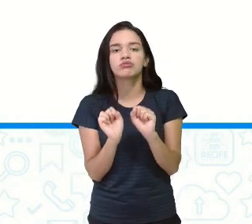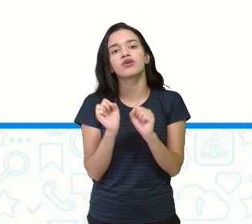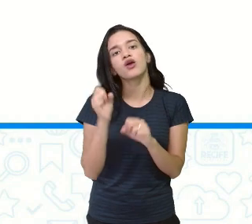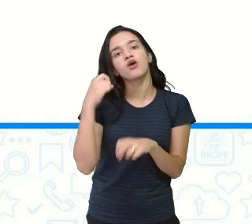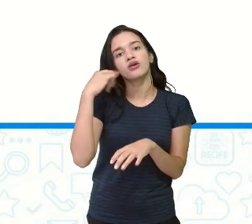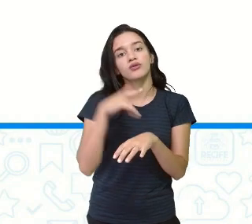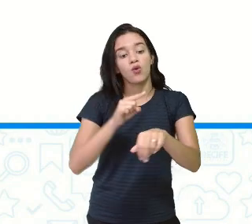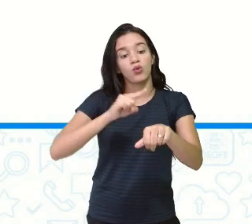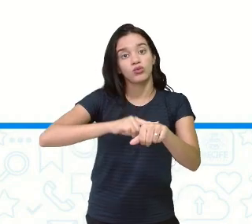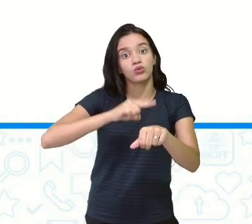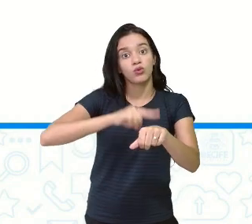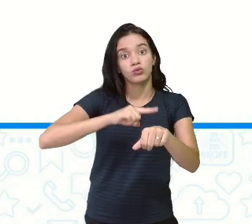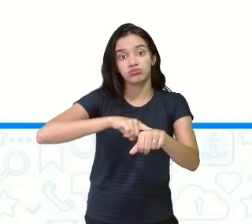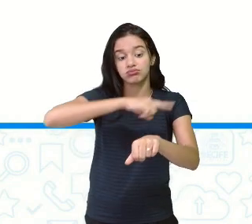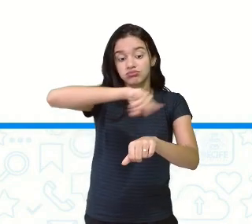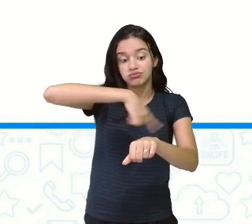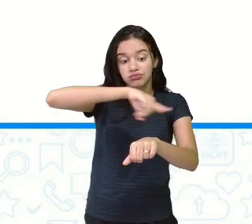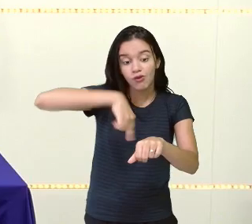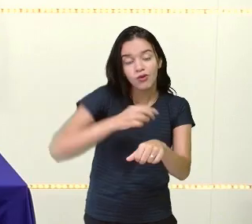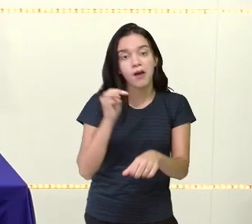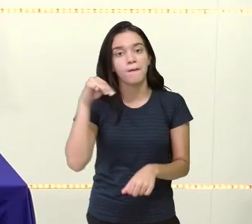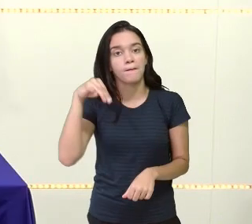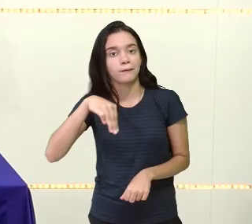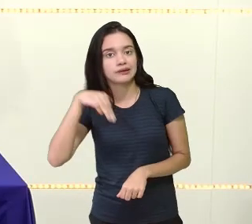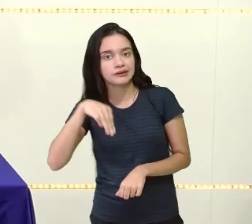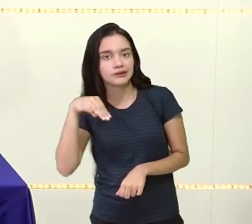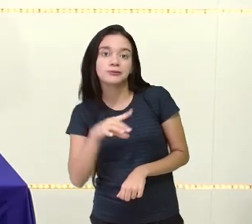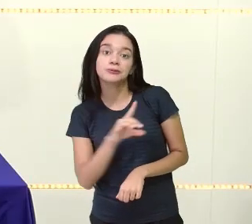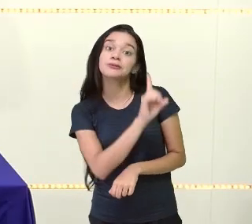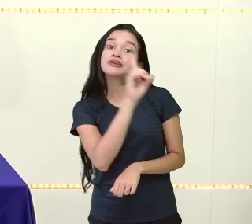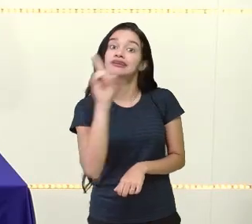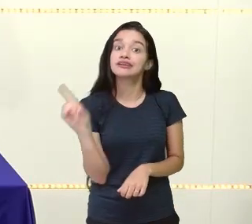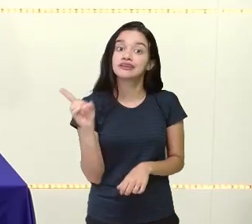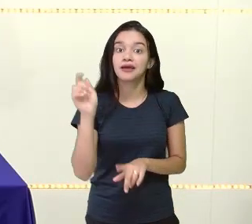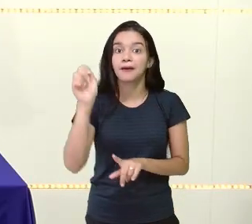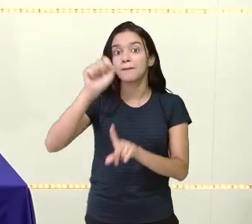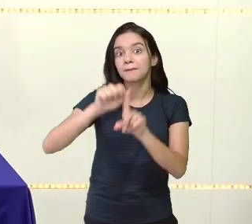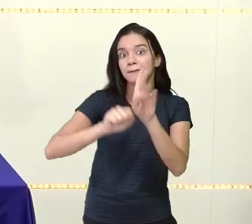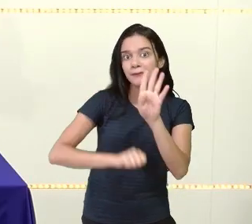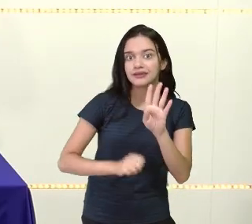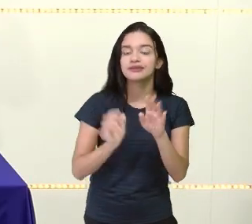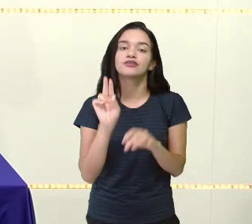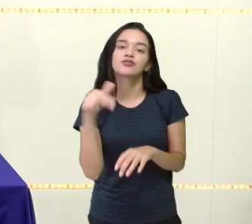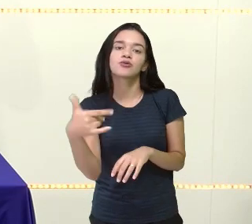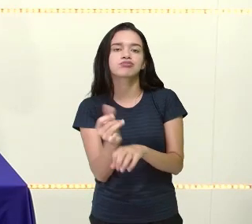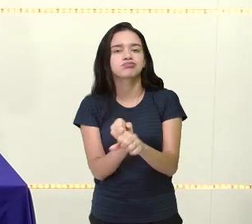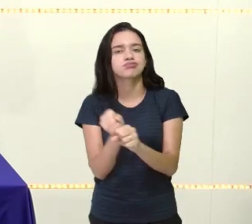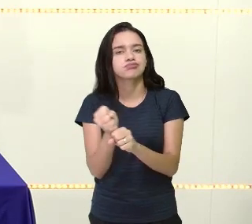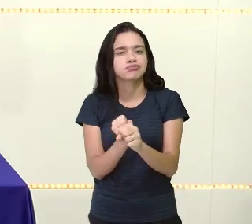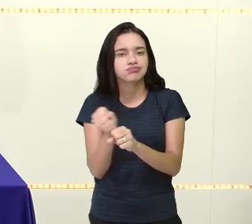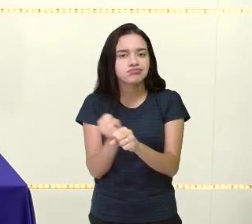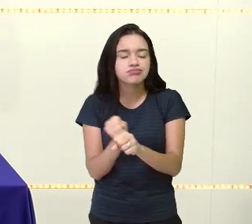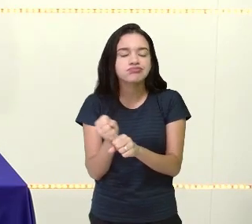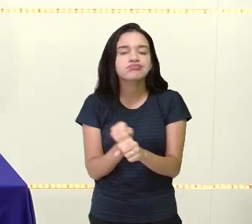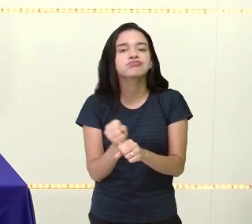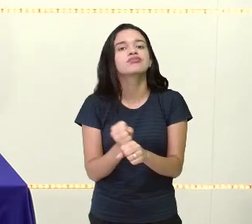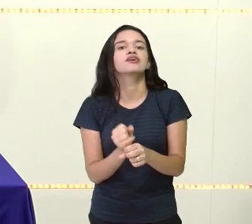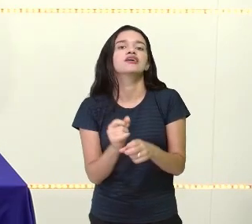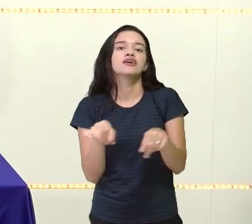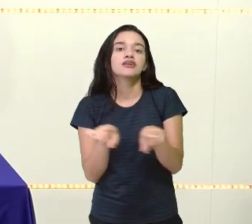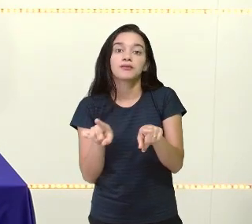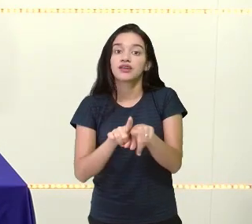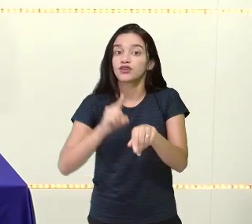por horas, minutos, dias, meses e anos. Quando a gente vai medir